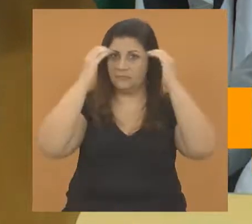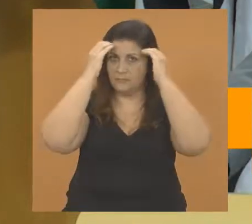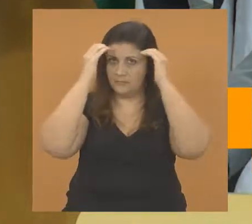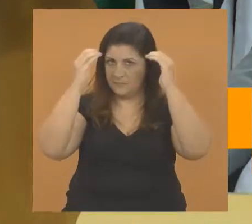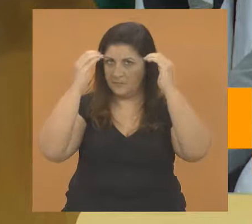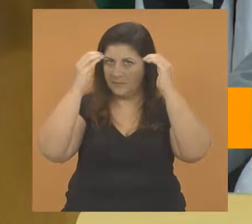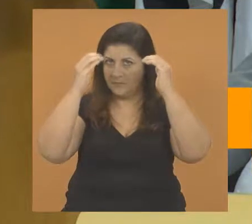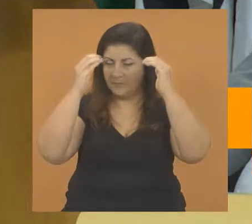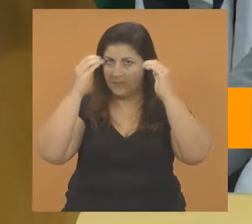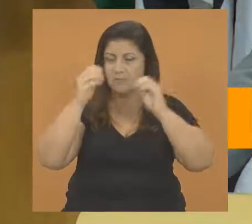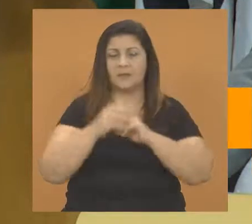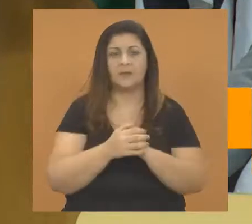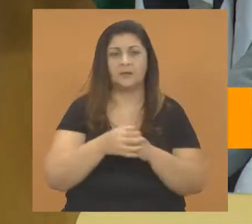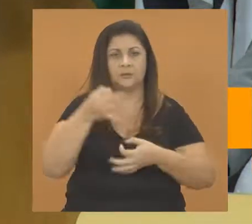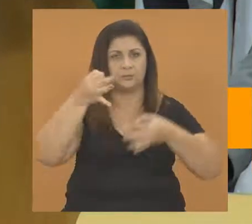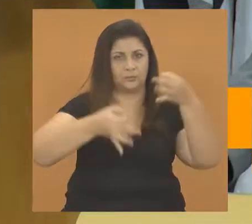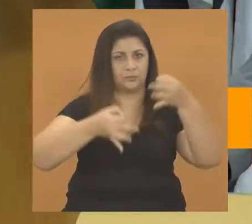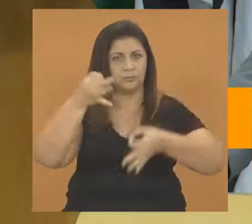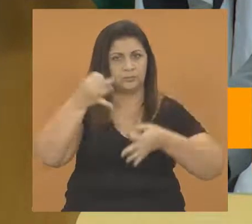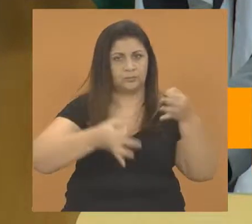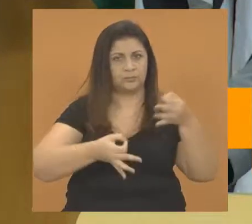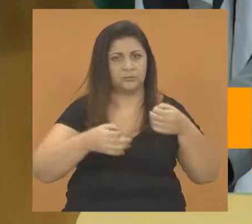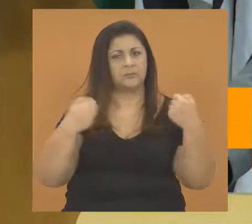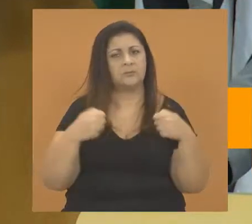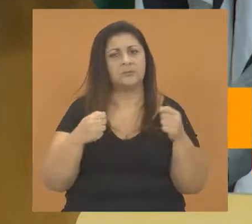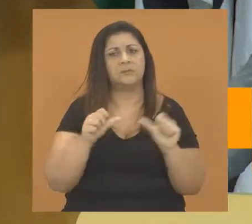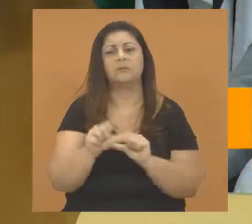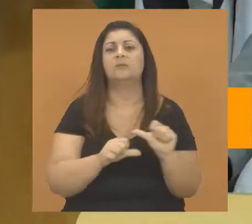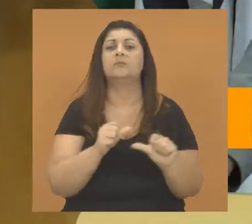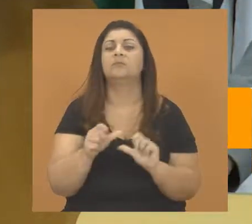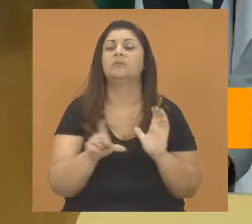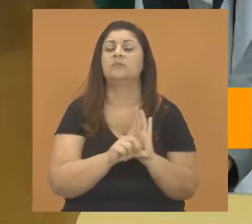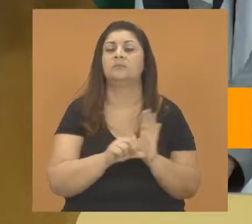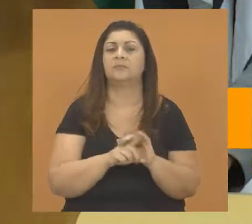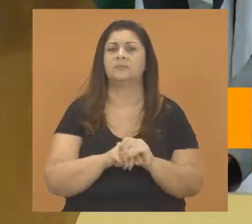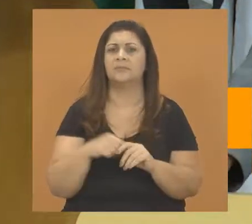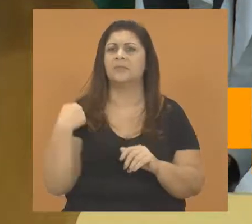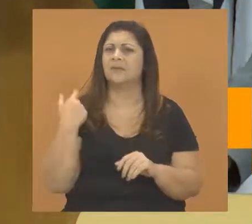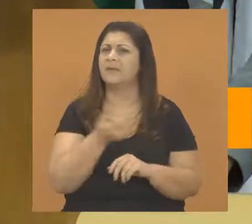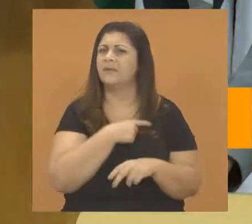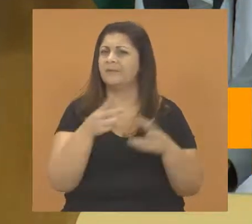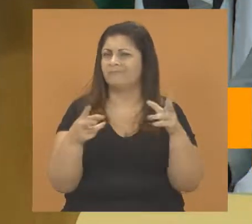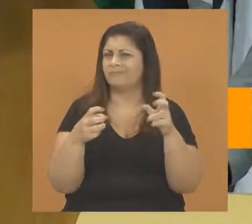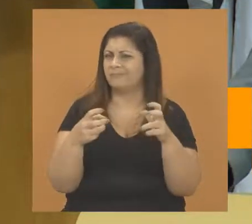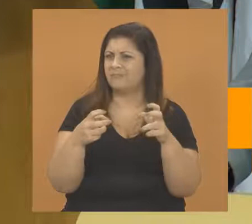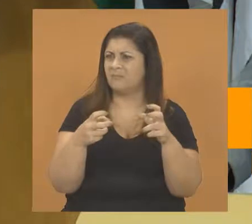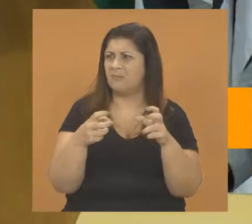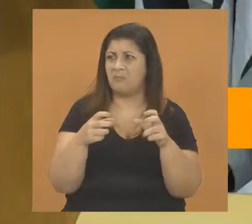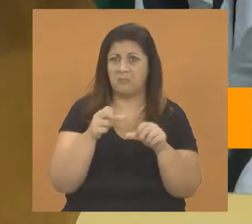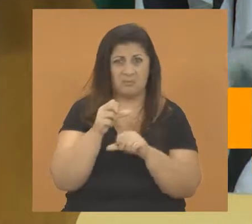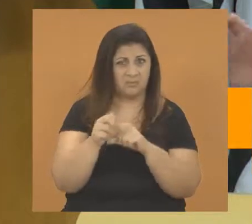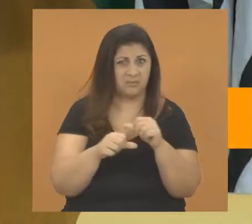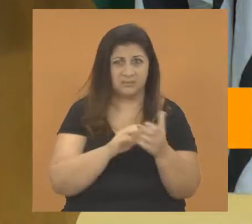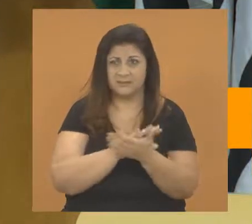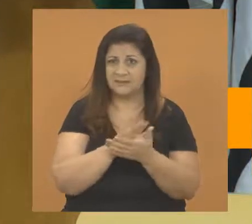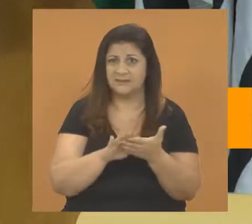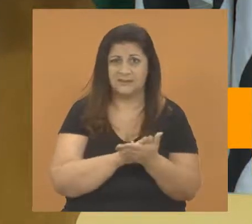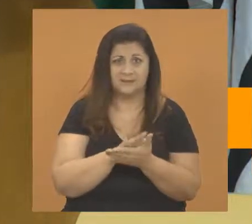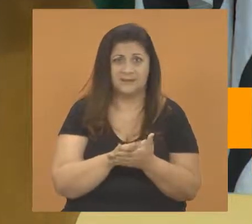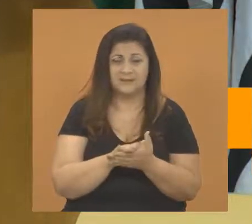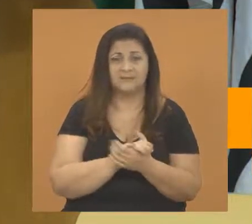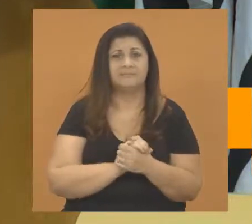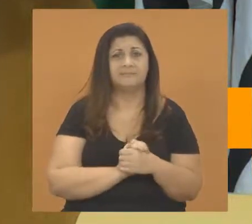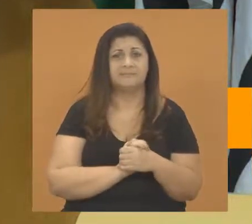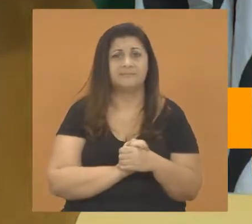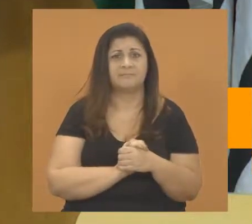que fossem feito então os ajustes o que a gente percebeu que foi feita justiça nenhum foi simplesmente